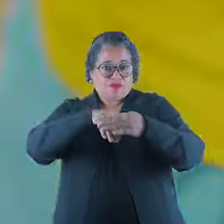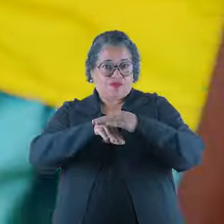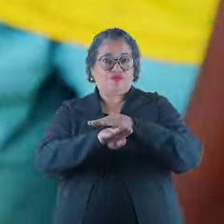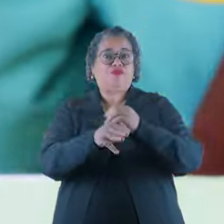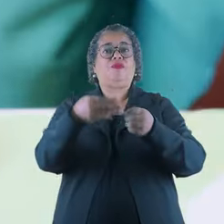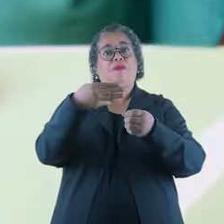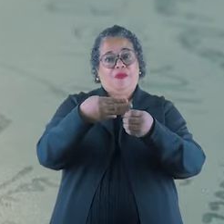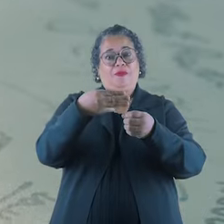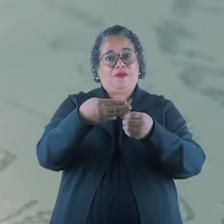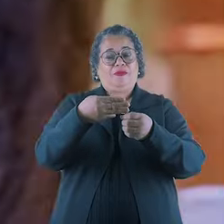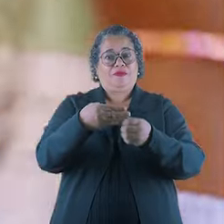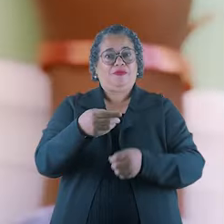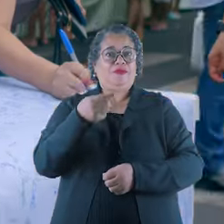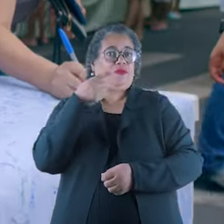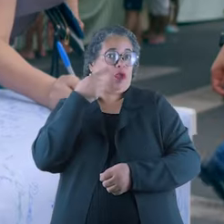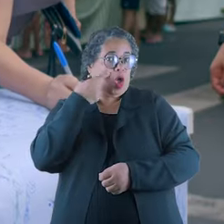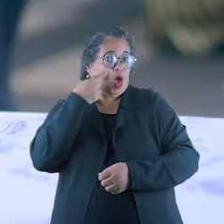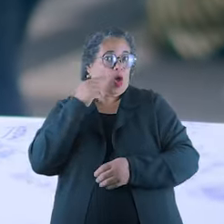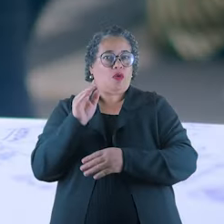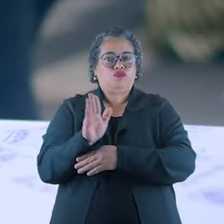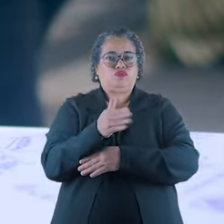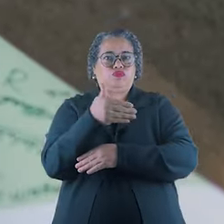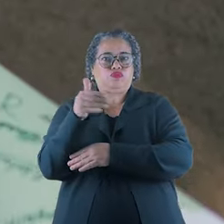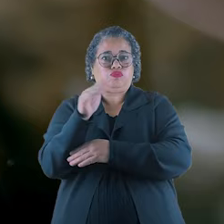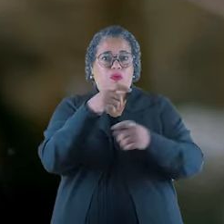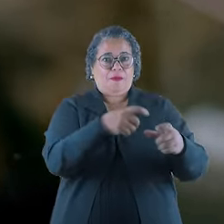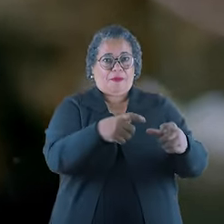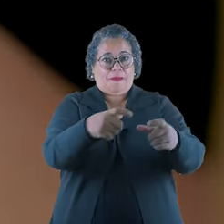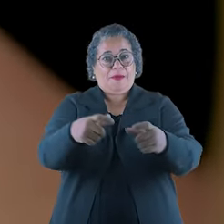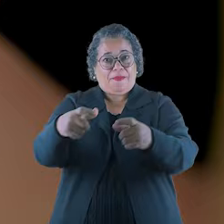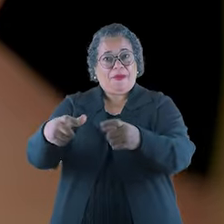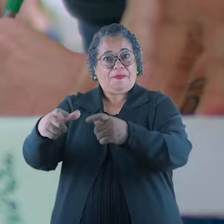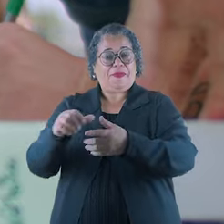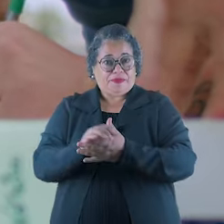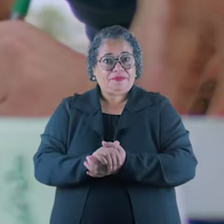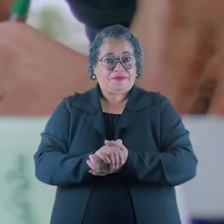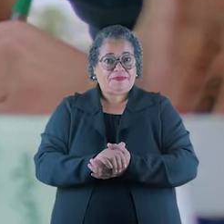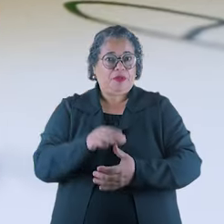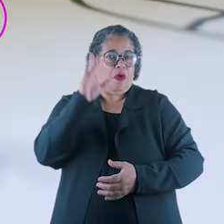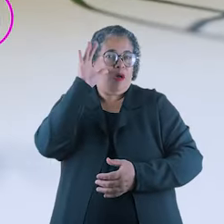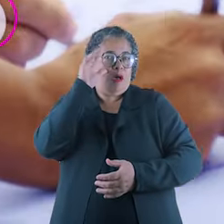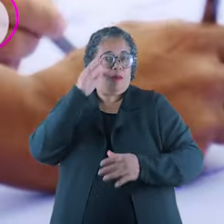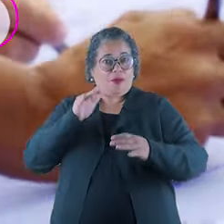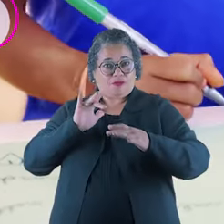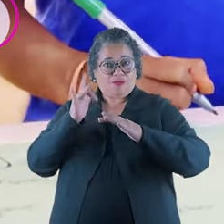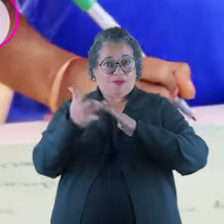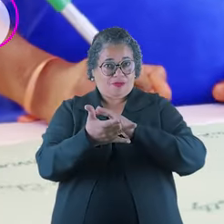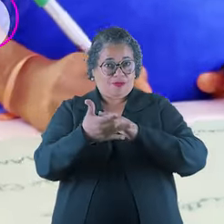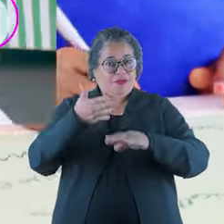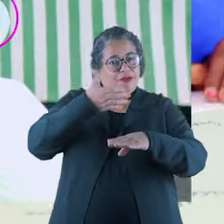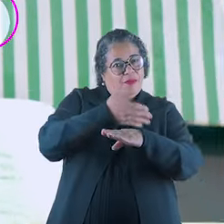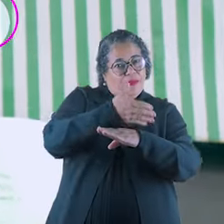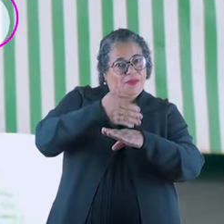o resultado ficará para sempre em nosso acervo municipal. Fique atento, a bandeira está passando por vários lugares em nossa cidade.